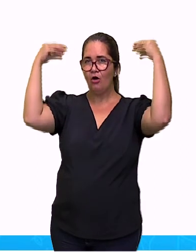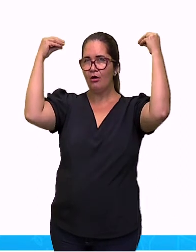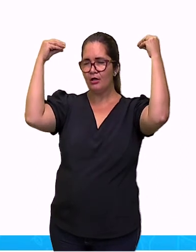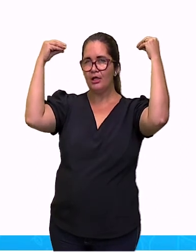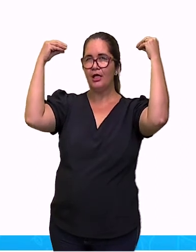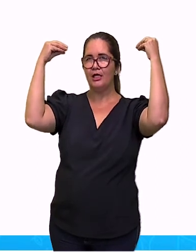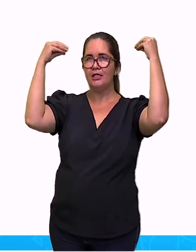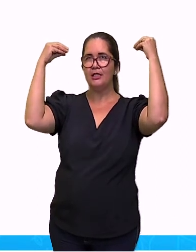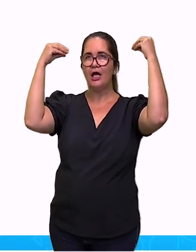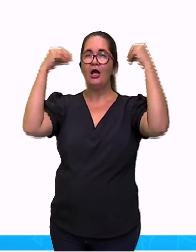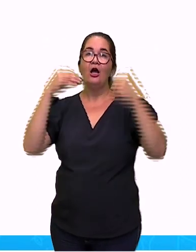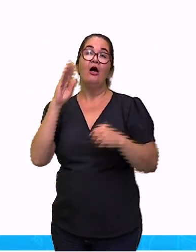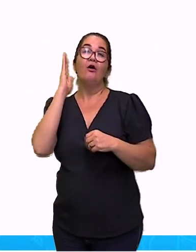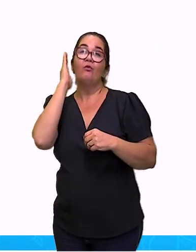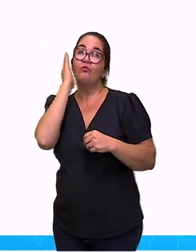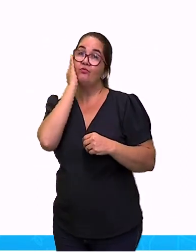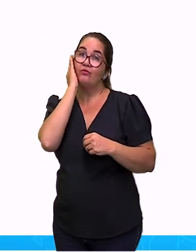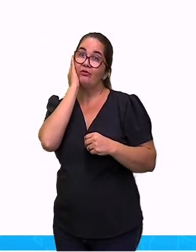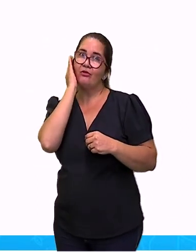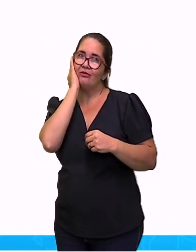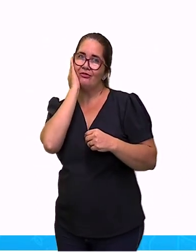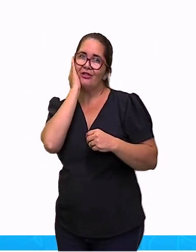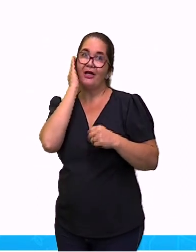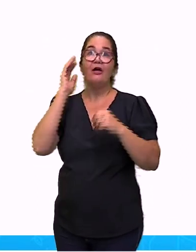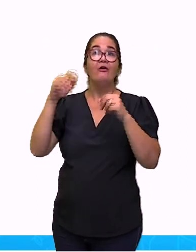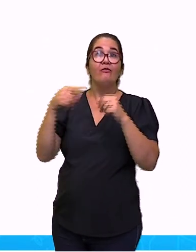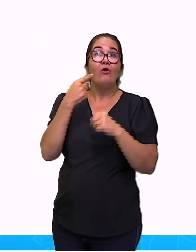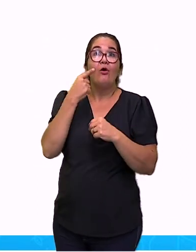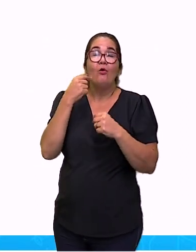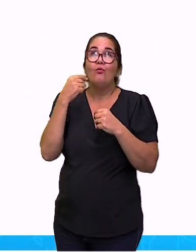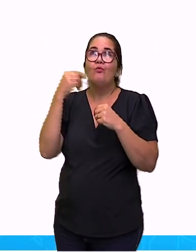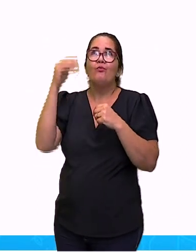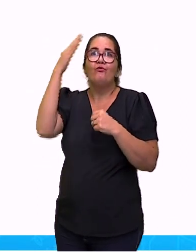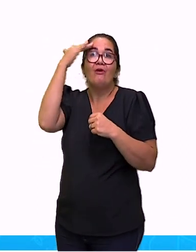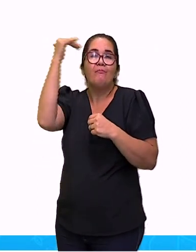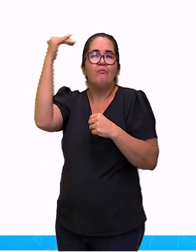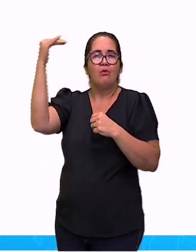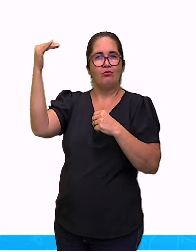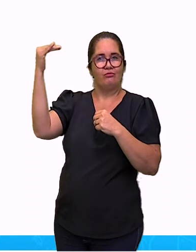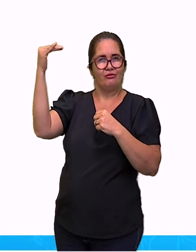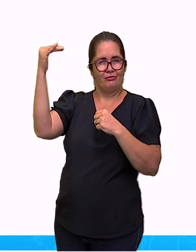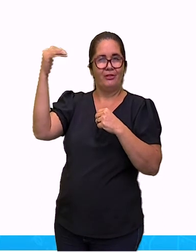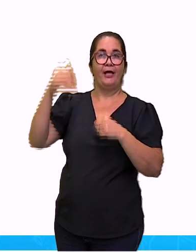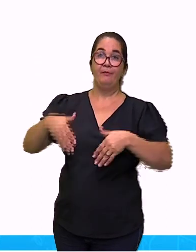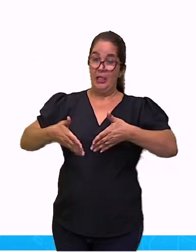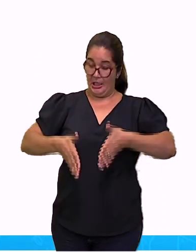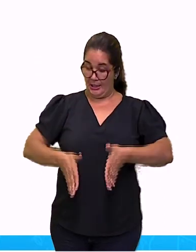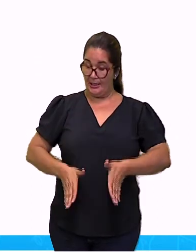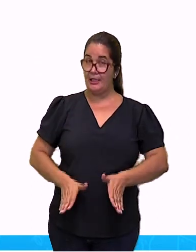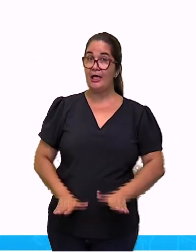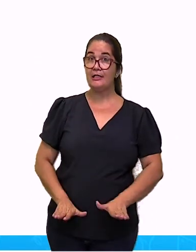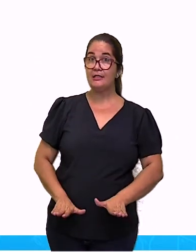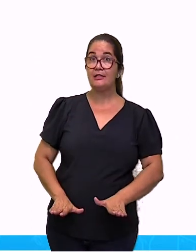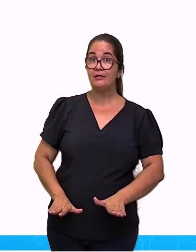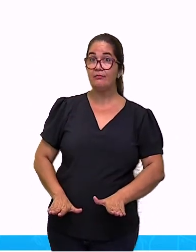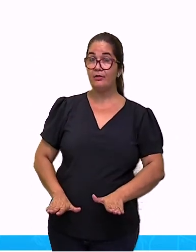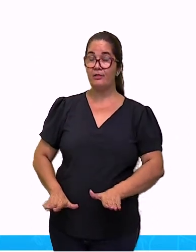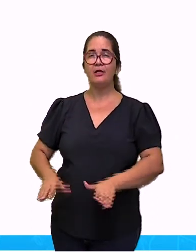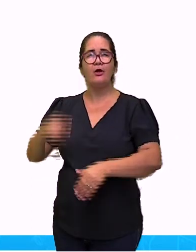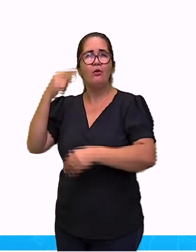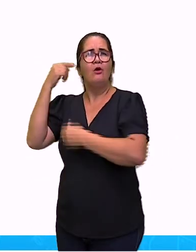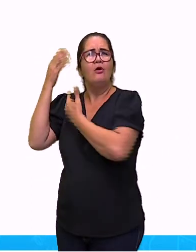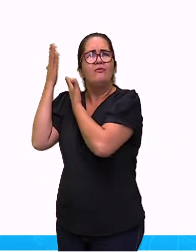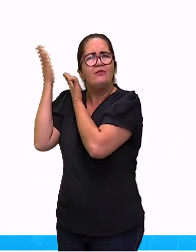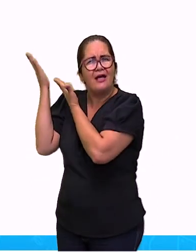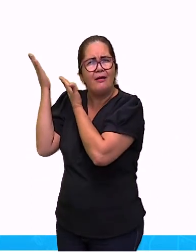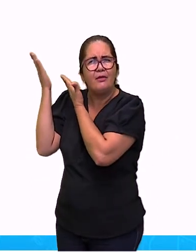também o pontilhismo, como eu disse lá atrás. Vicente William van Gogh. Ele nasceu em Zumbet. Era, gente, uma pequena vila,